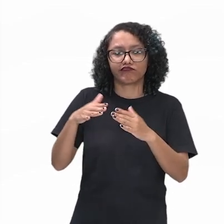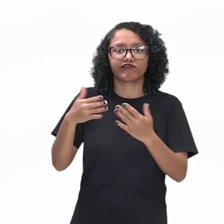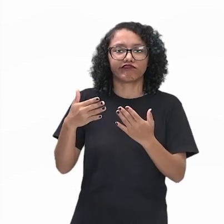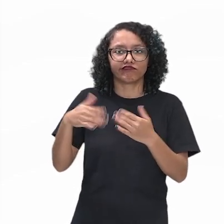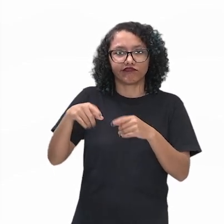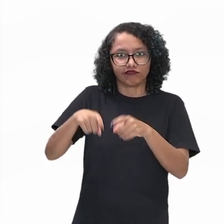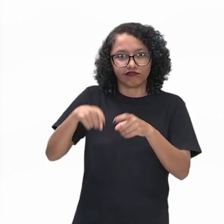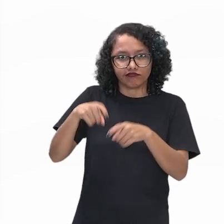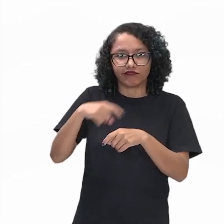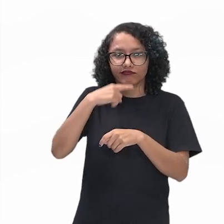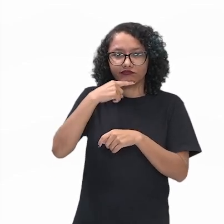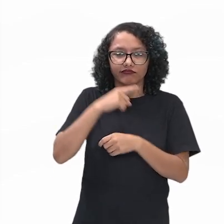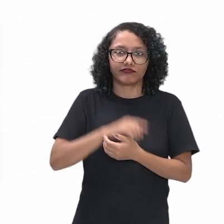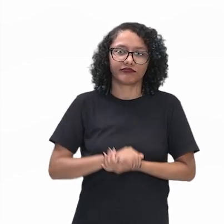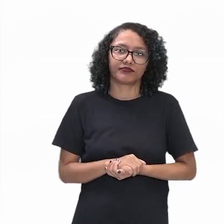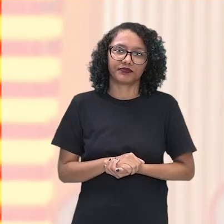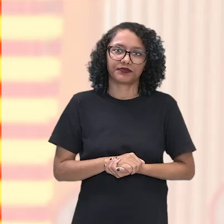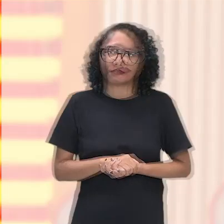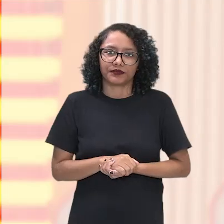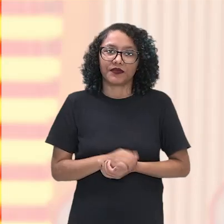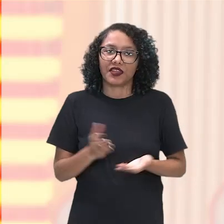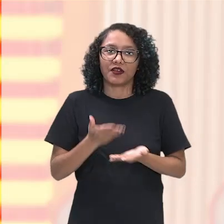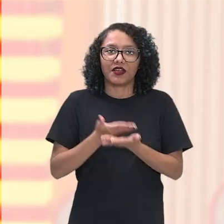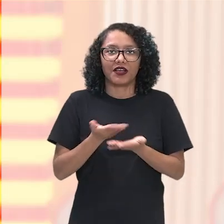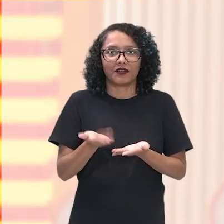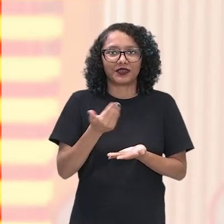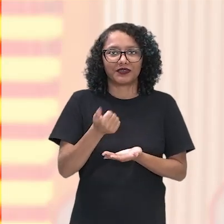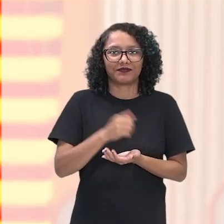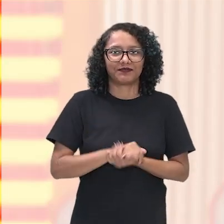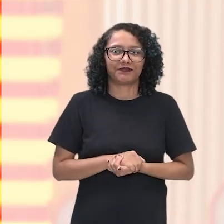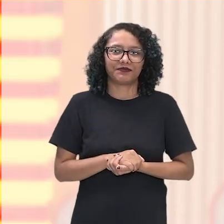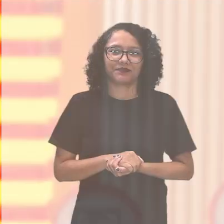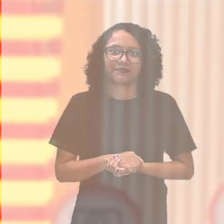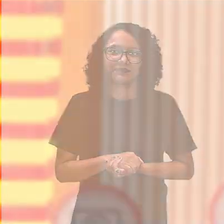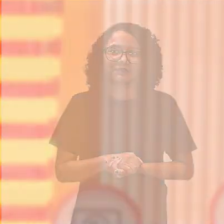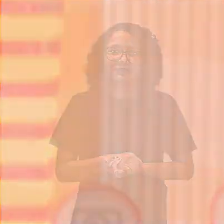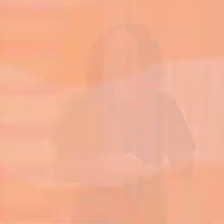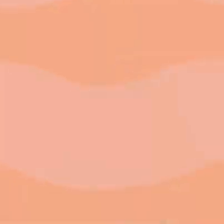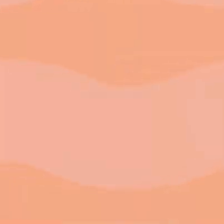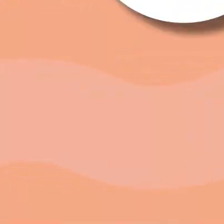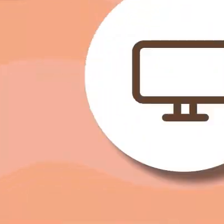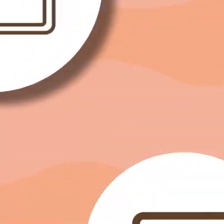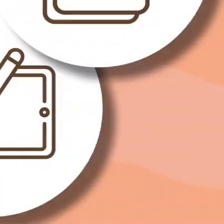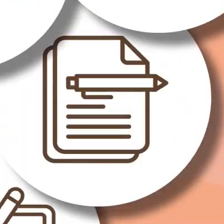engenhos canavieiros. Vamos lá para a nossa aula?